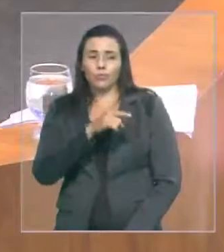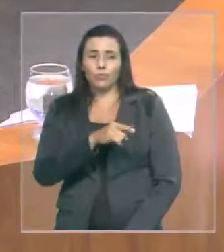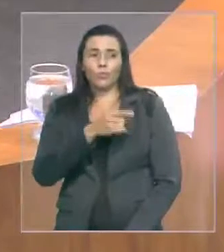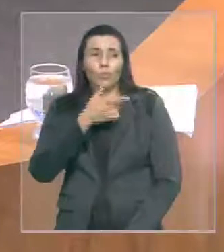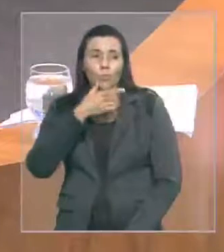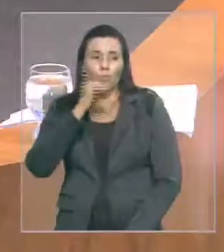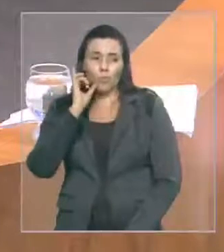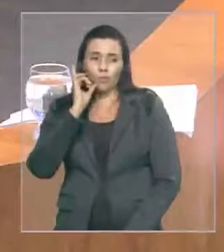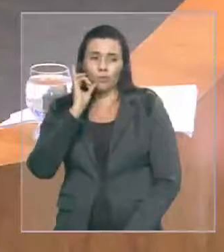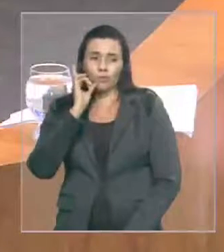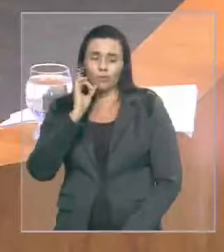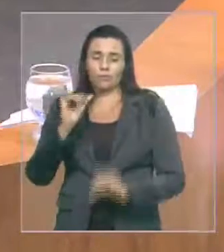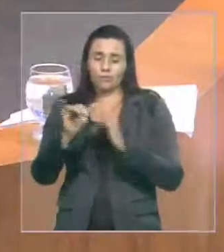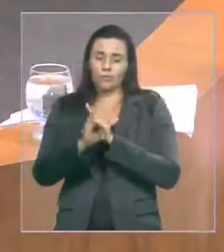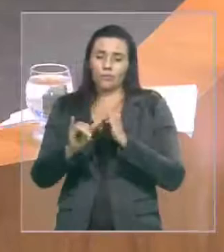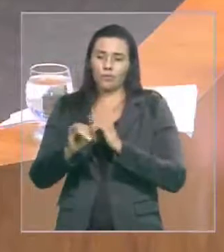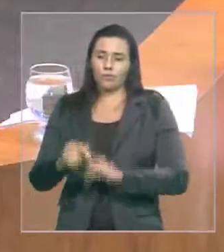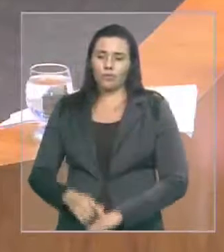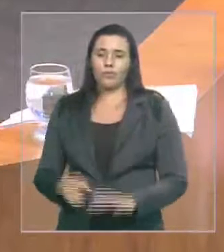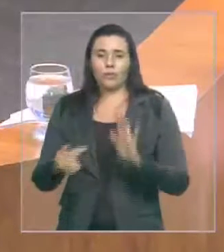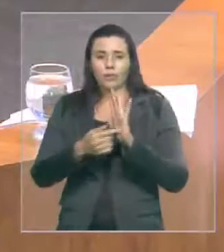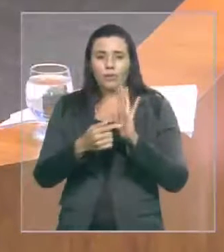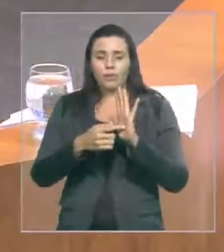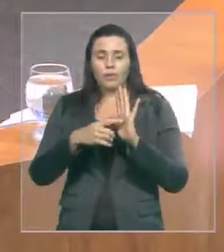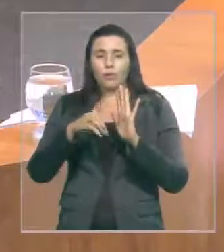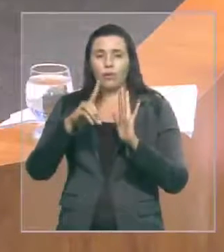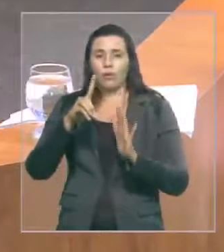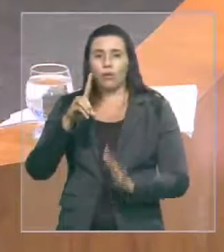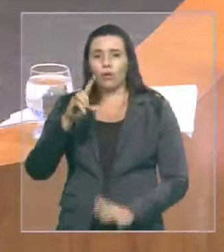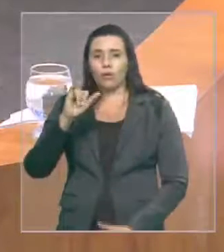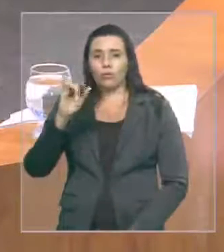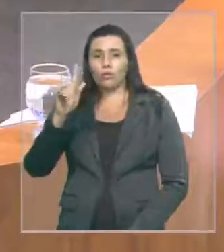e que me chegou às mãos, aqui é o Diário da Assembleia.